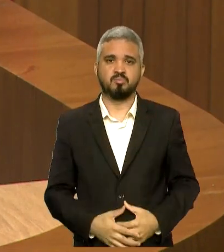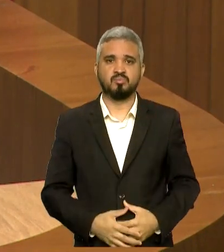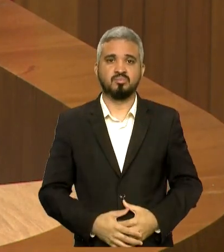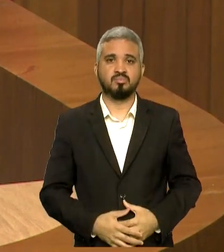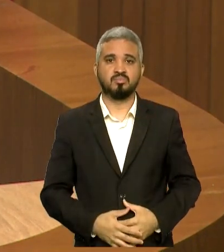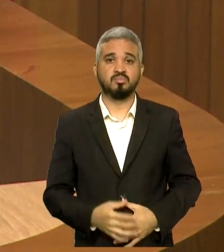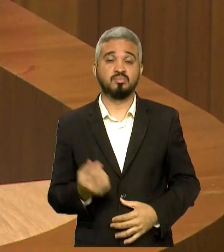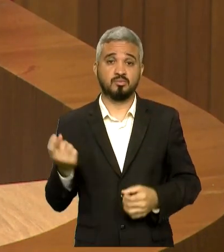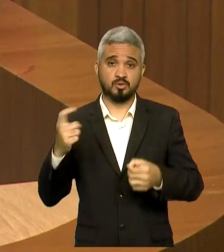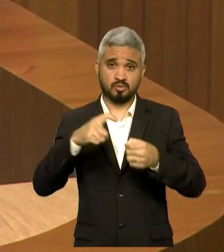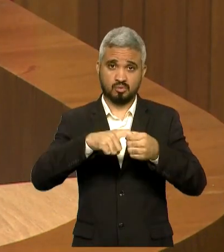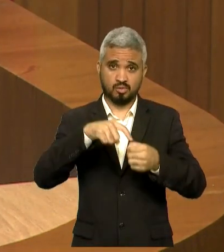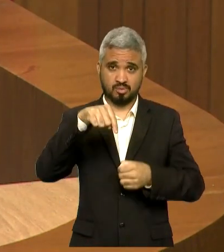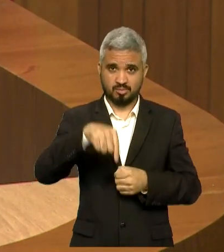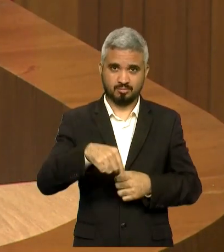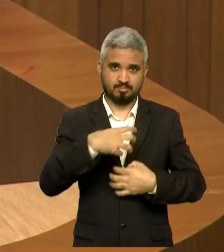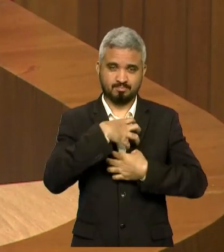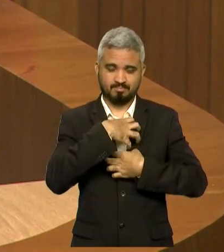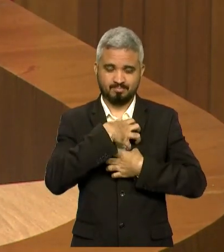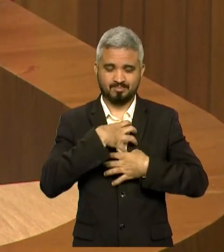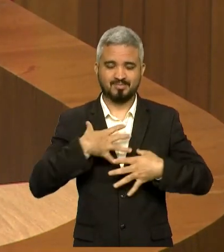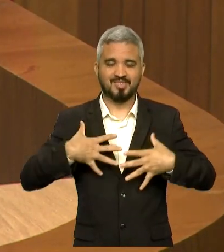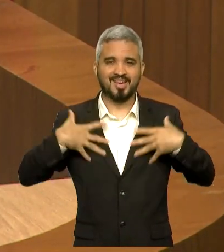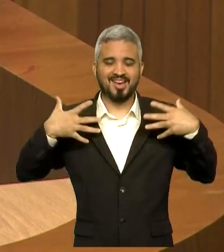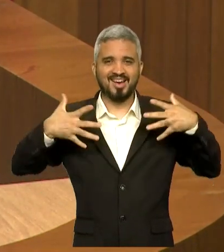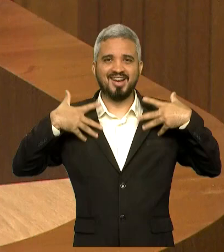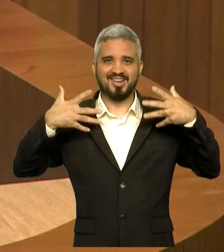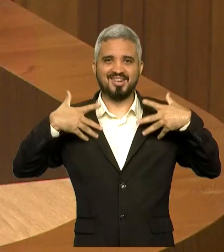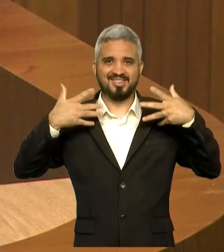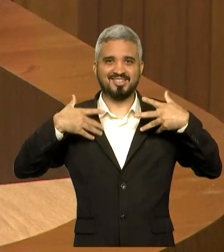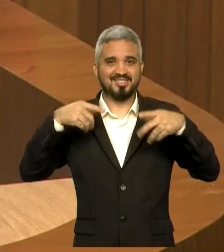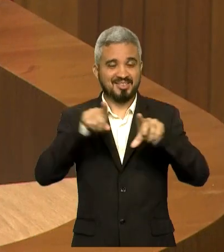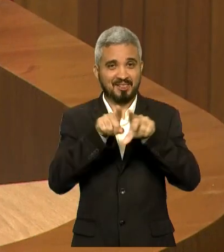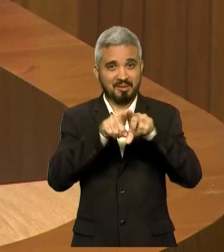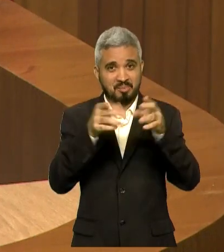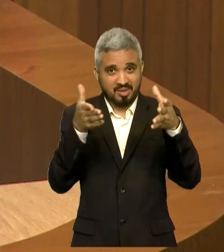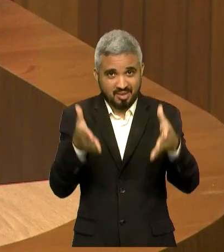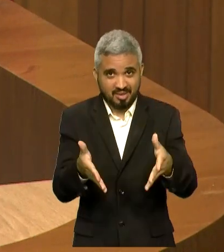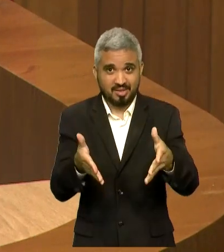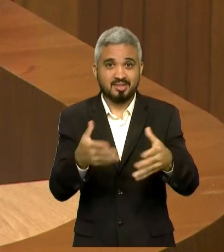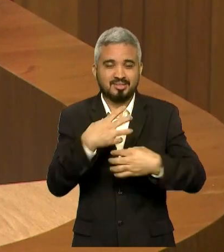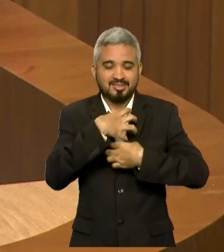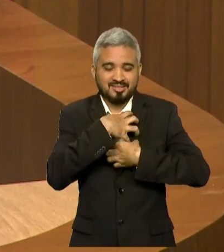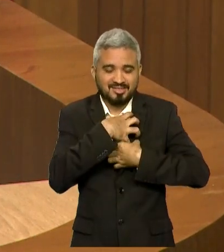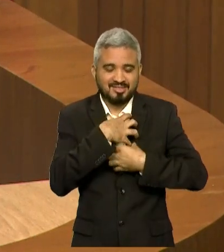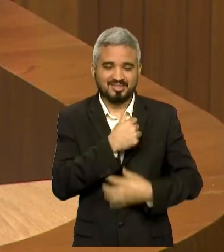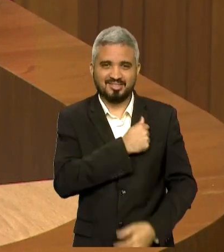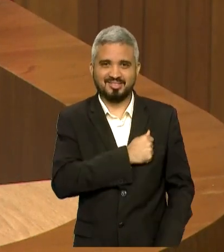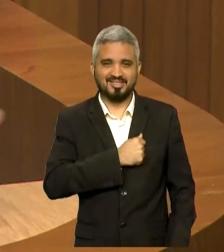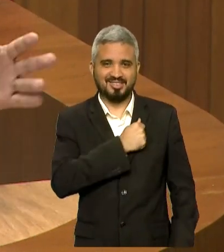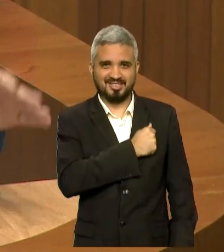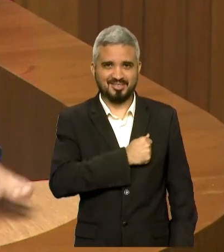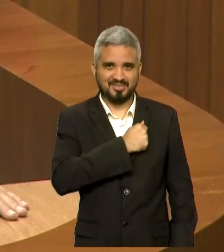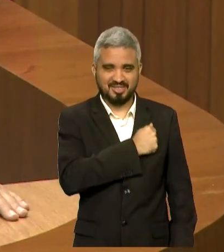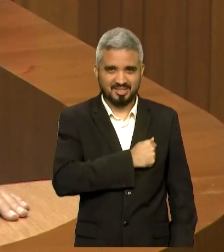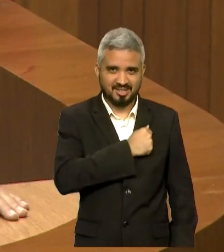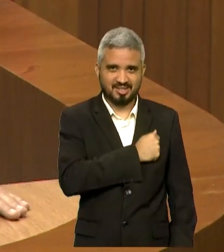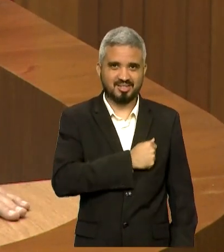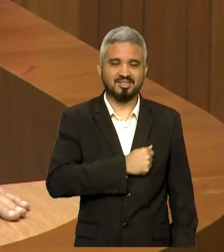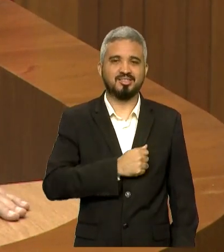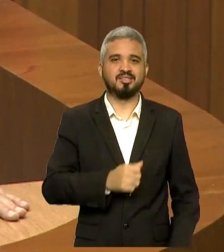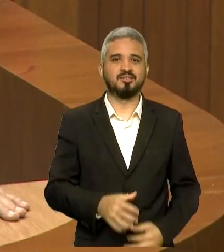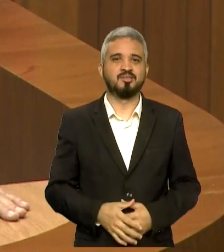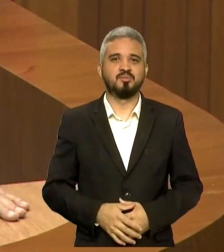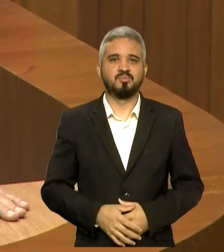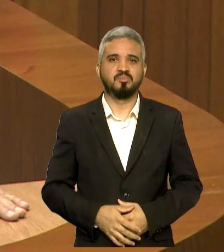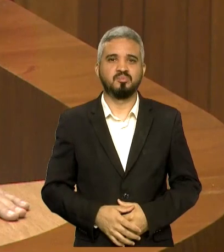alegria e retorno, sobretudo, a essa tribuna. Eu estava, inclusive, com saudade dela, deputado Arnaldo Melo, estava com saudade dessa